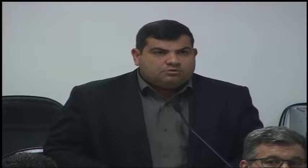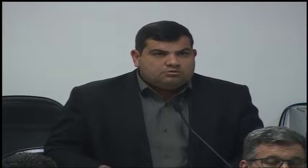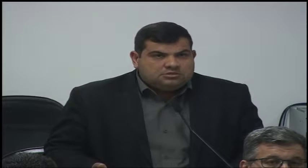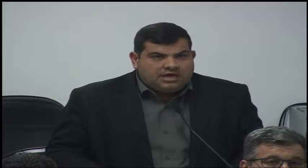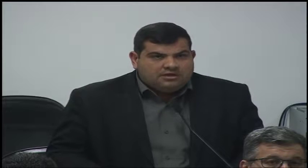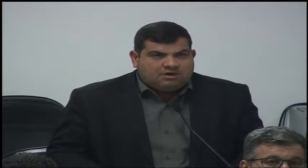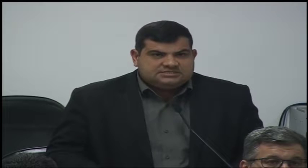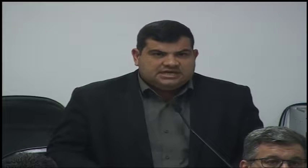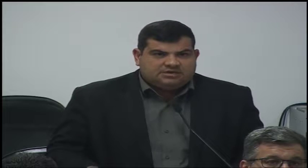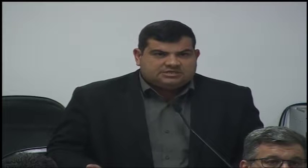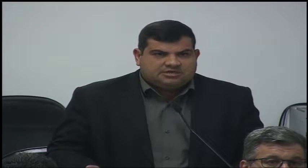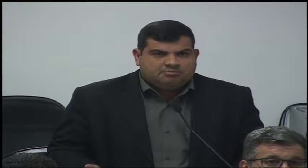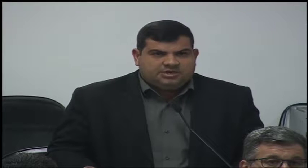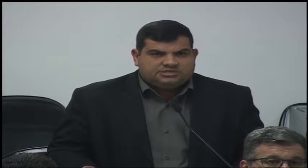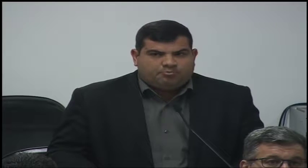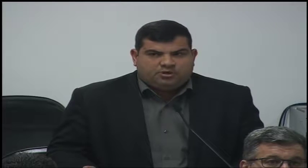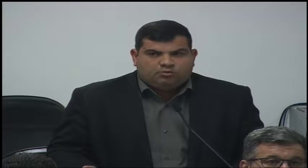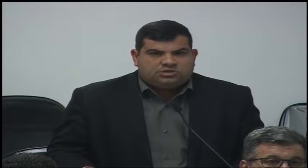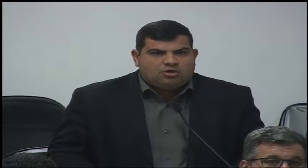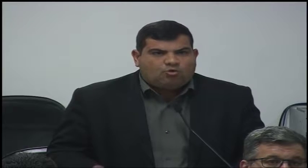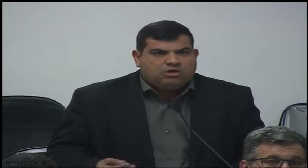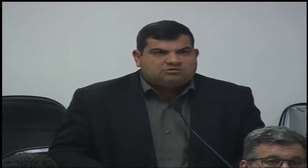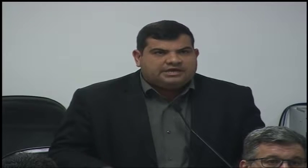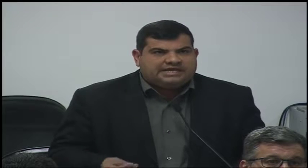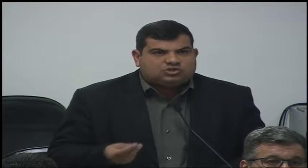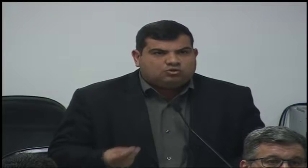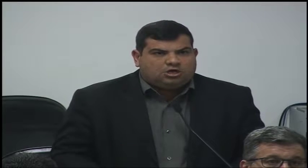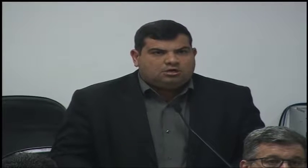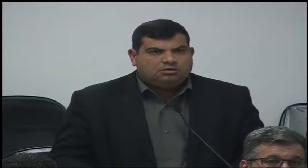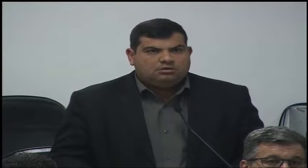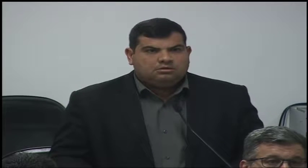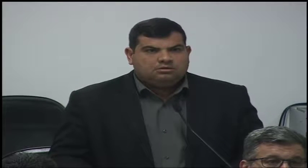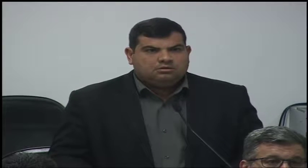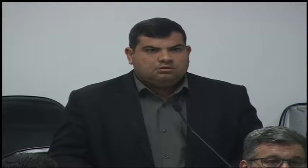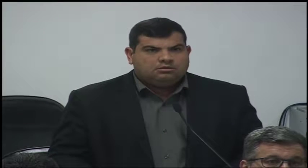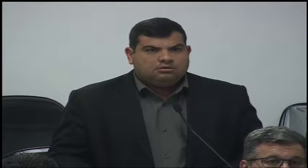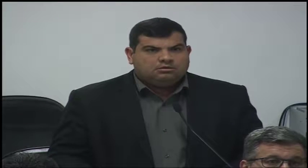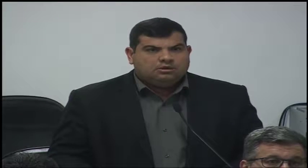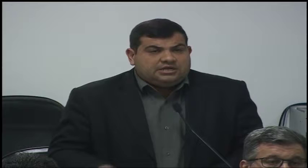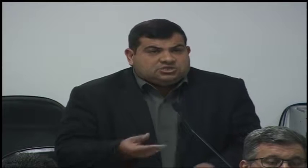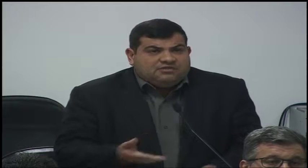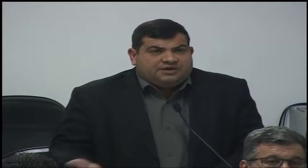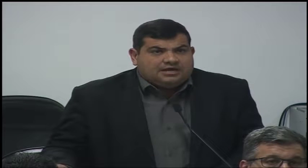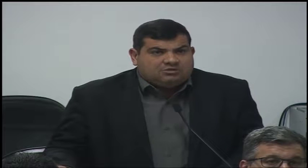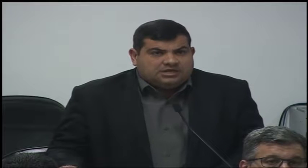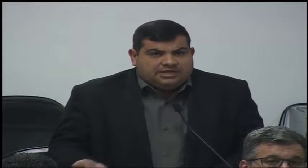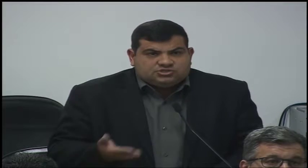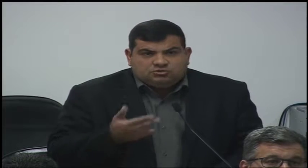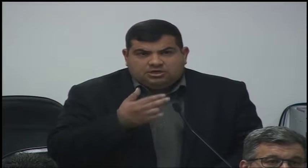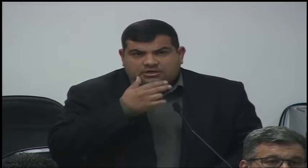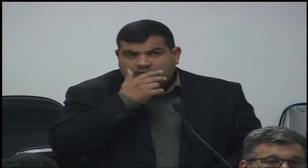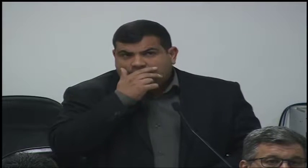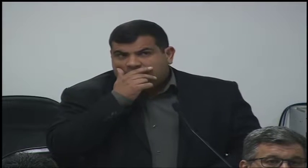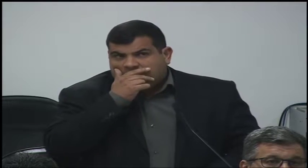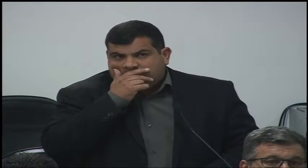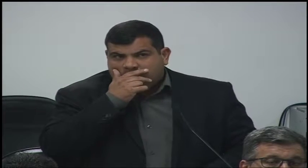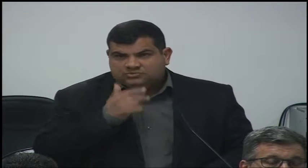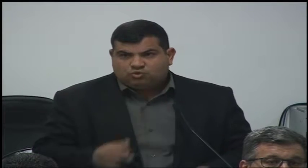não perguntei quais eram as campanhas, eu perguntei o quanto ele gastou. Era só ele falar quanto ele